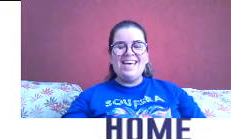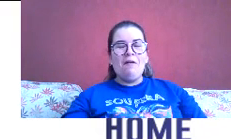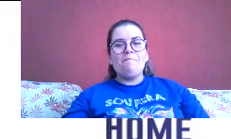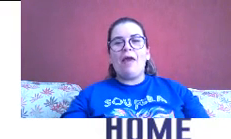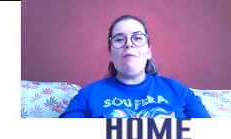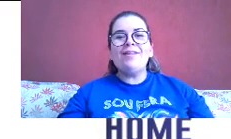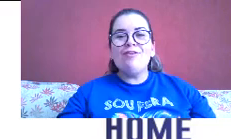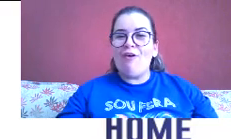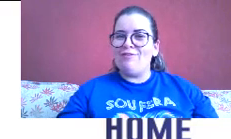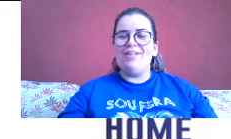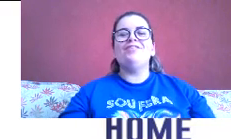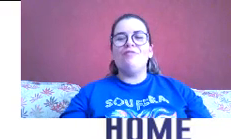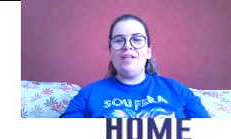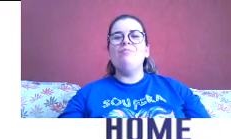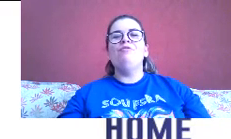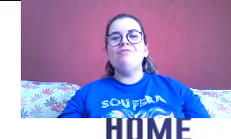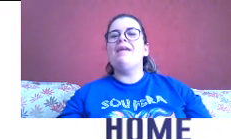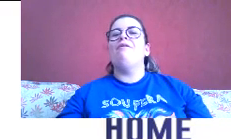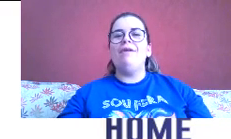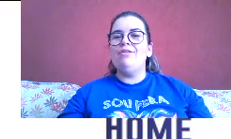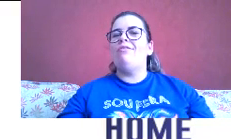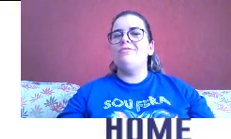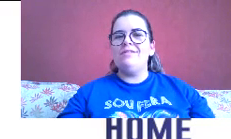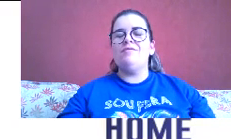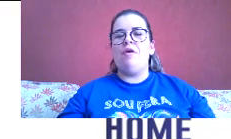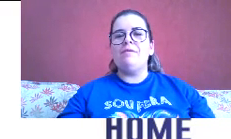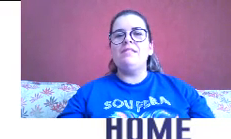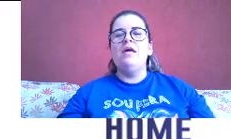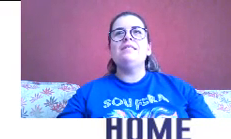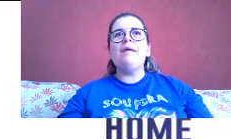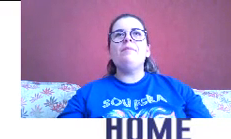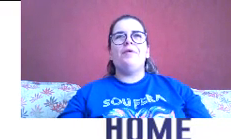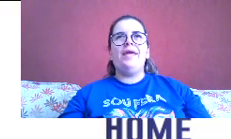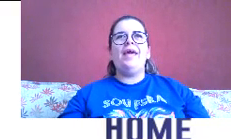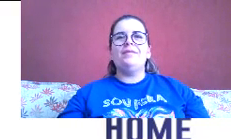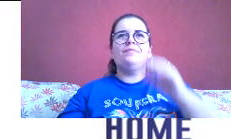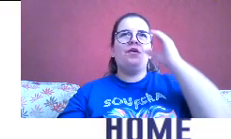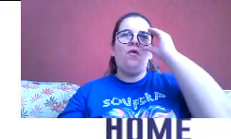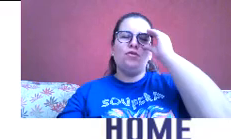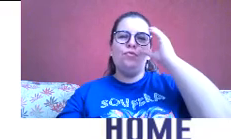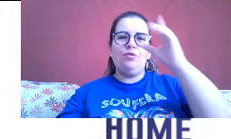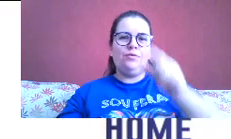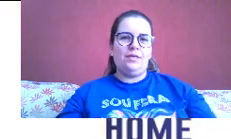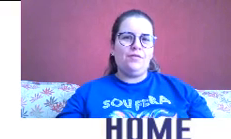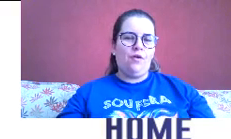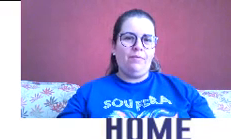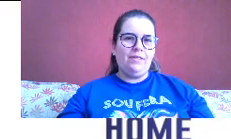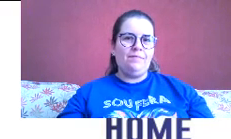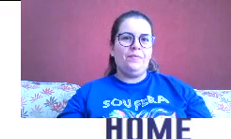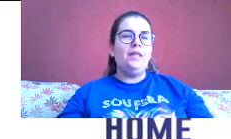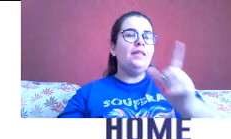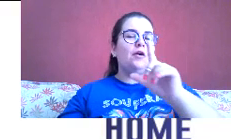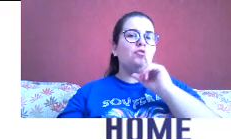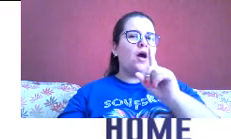né Eu adoro gente eu tô falando muito sério eu adoro os Transformers sabe por quê que eu gosto muito do